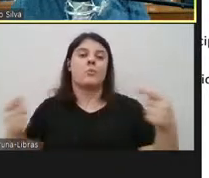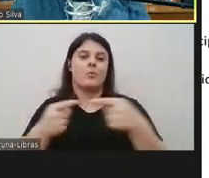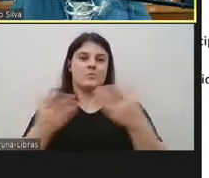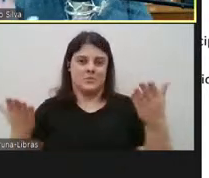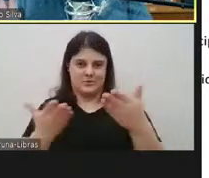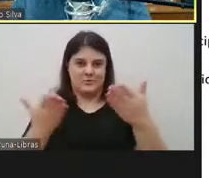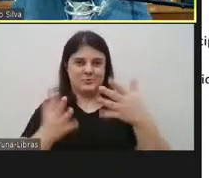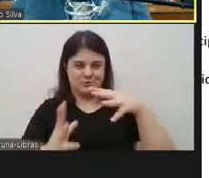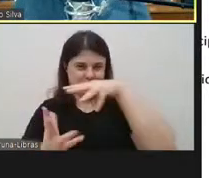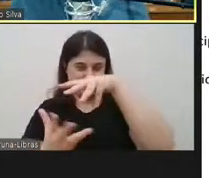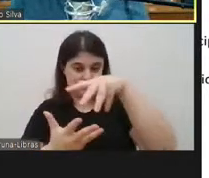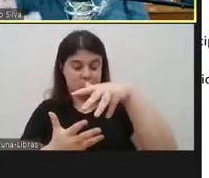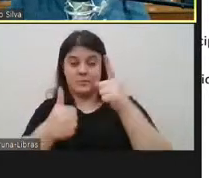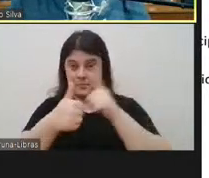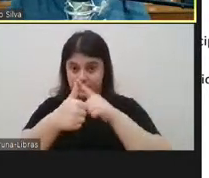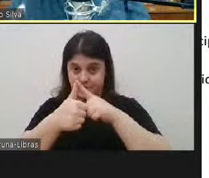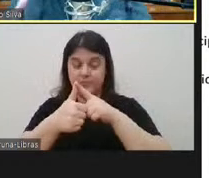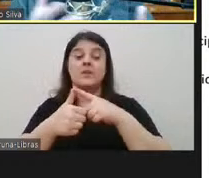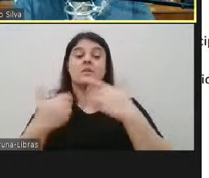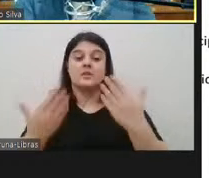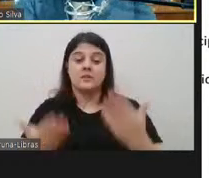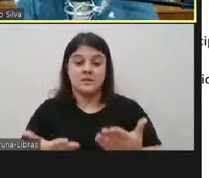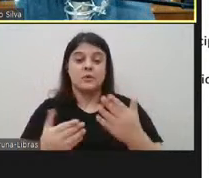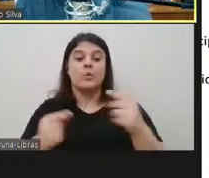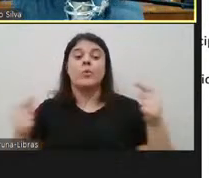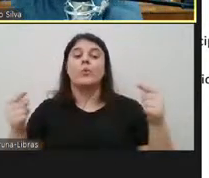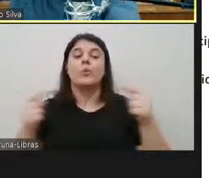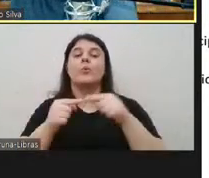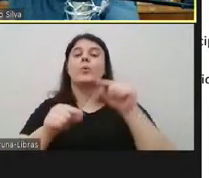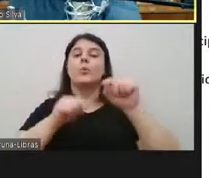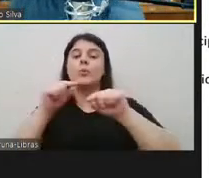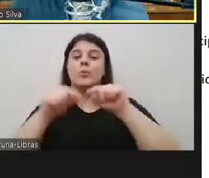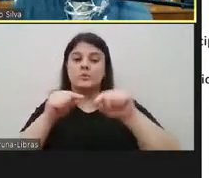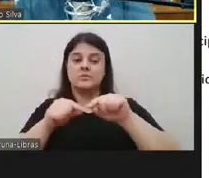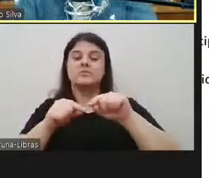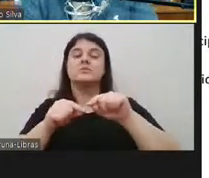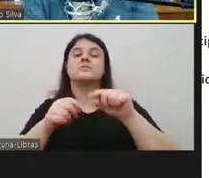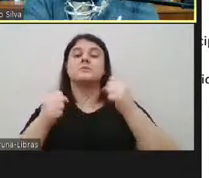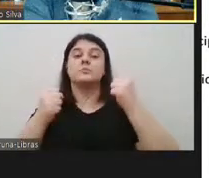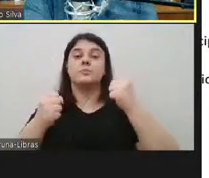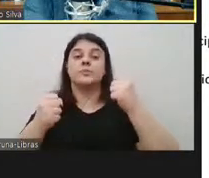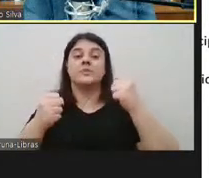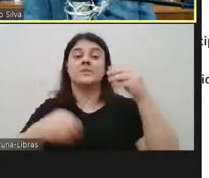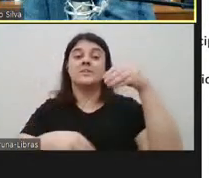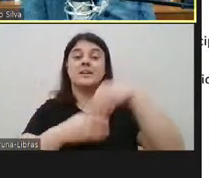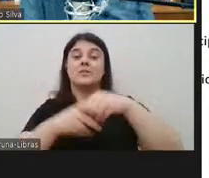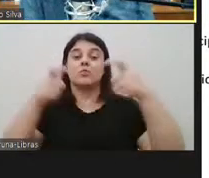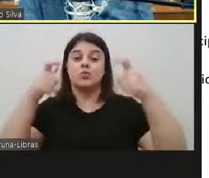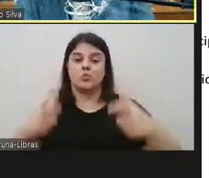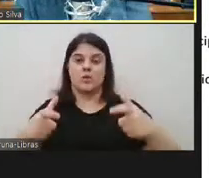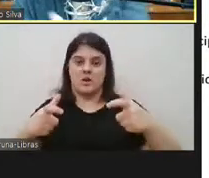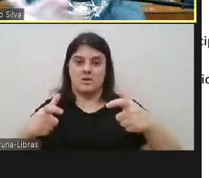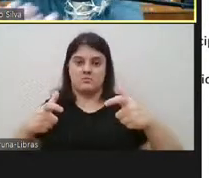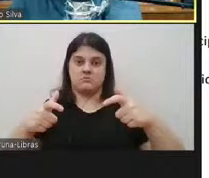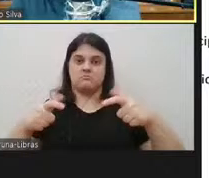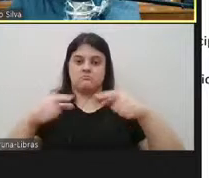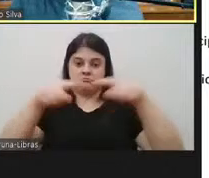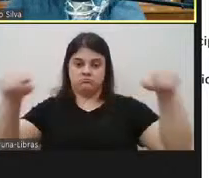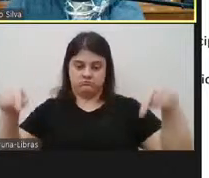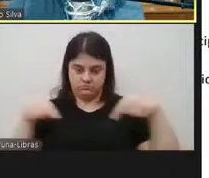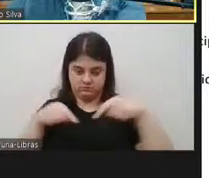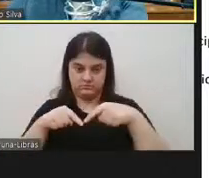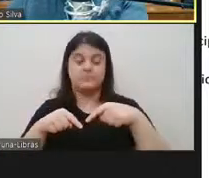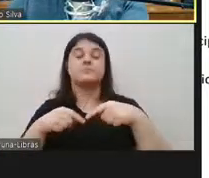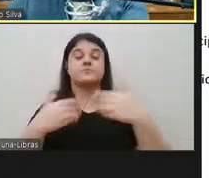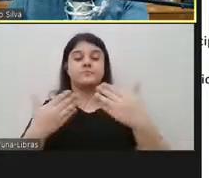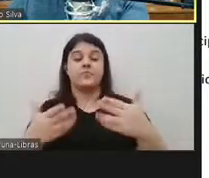moderno né Então esse é o primeiro. Então o Estado né como essa forma de exercício do Poder dentro de um determinado território o